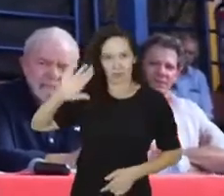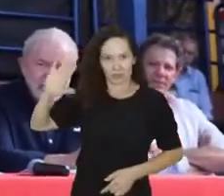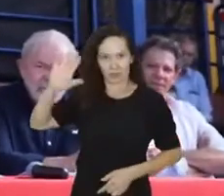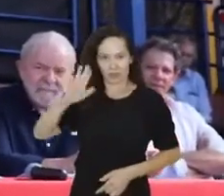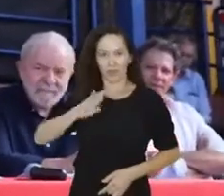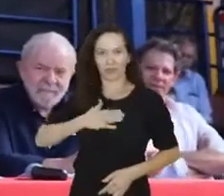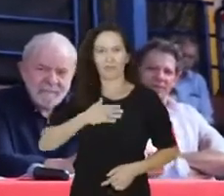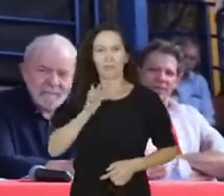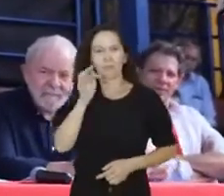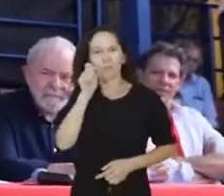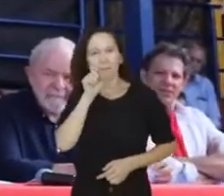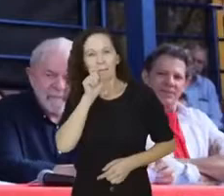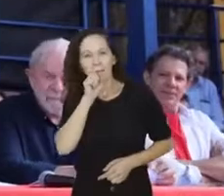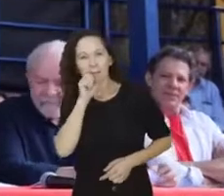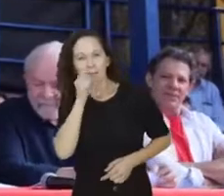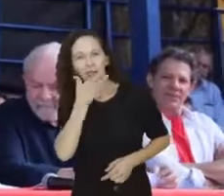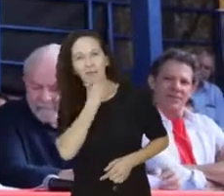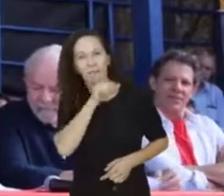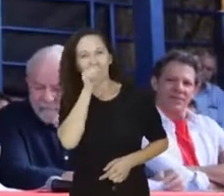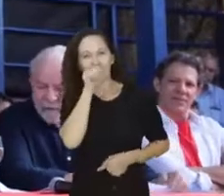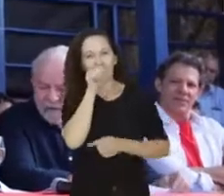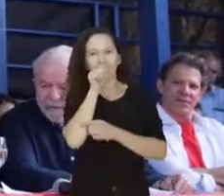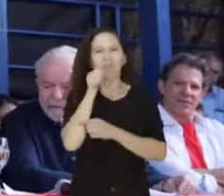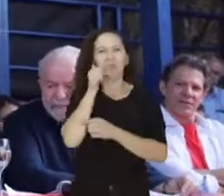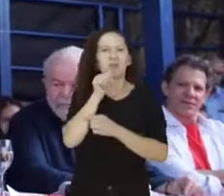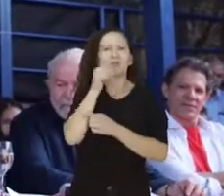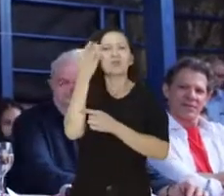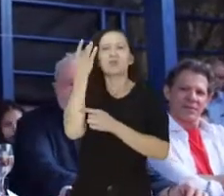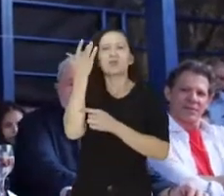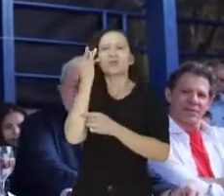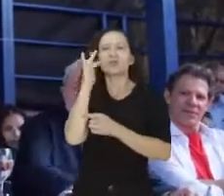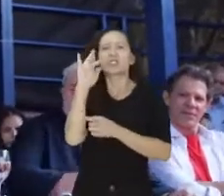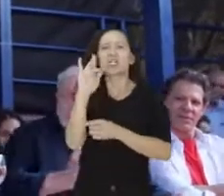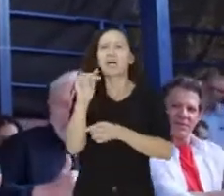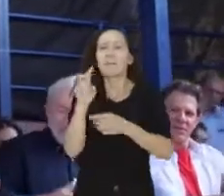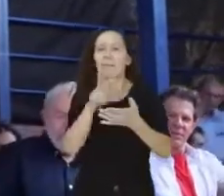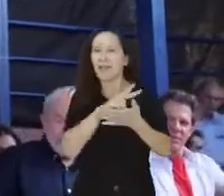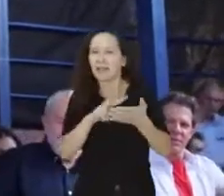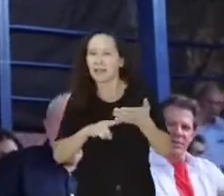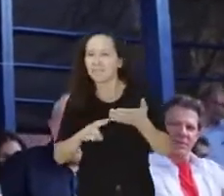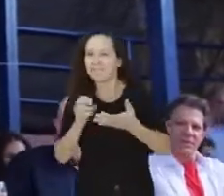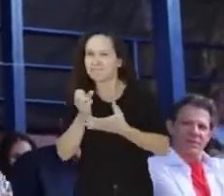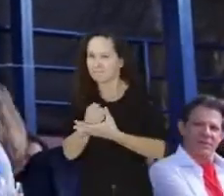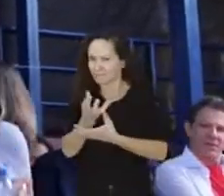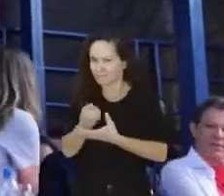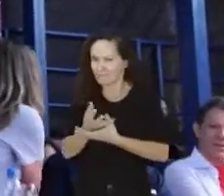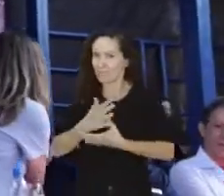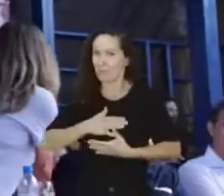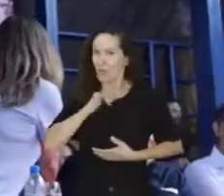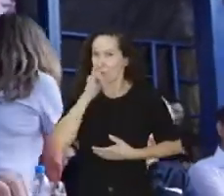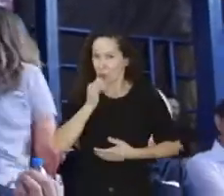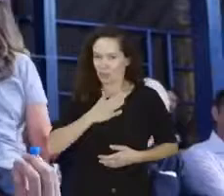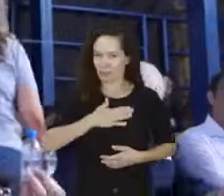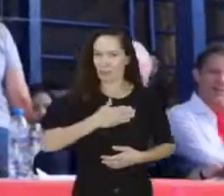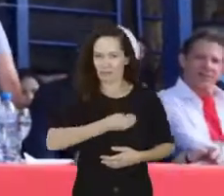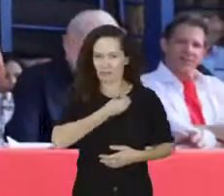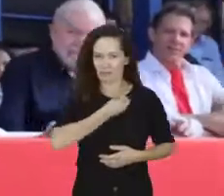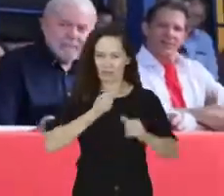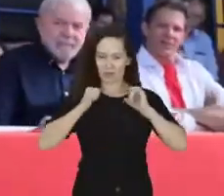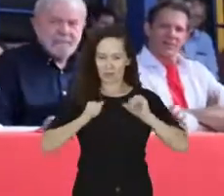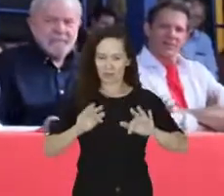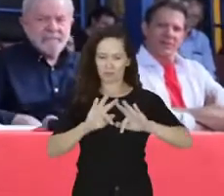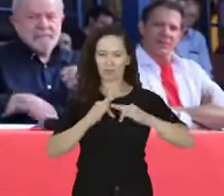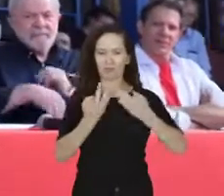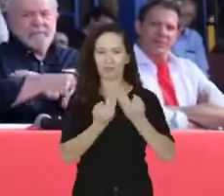eles não foram alfabetizados. E, sendo um relato pessoal meu, o Bolsa Família me ajudou muito